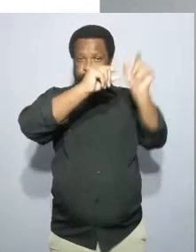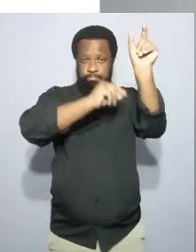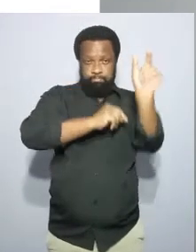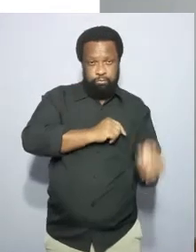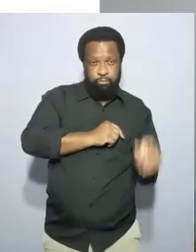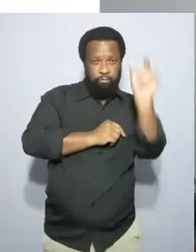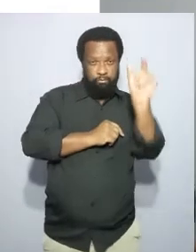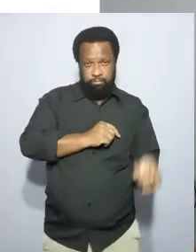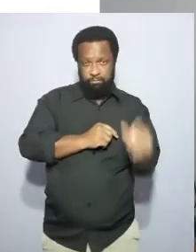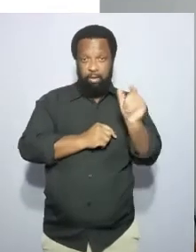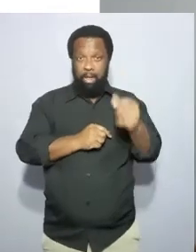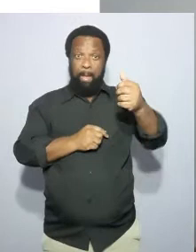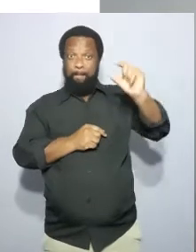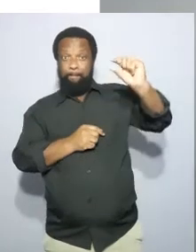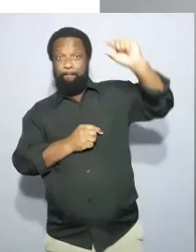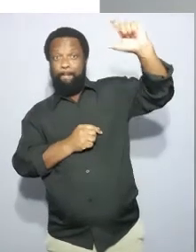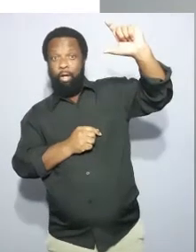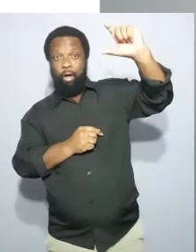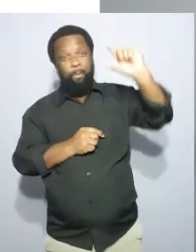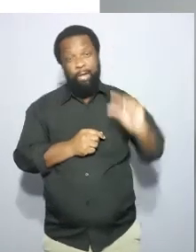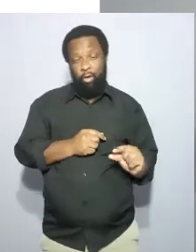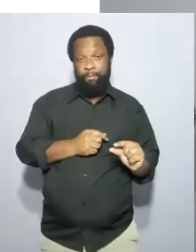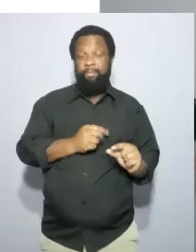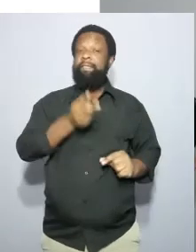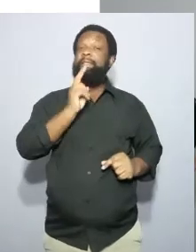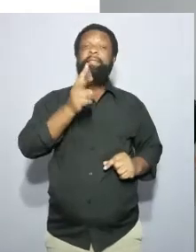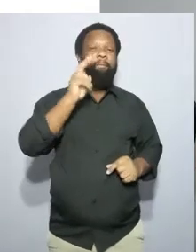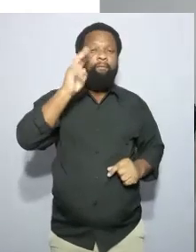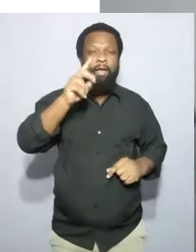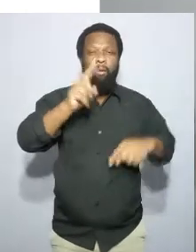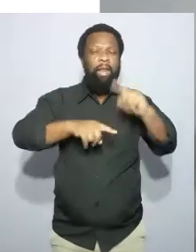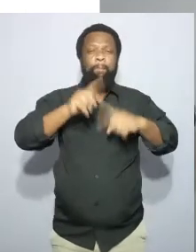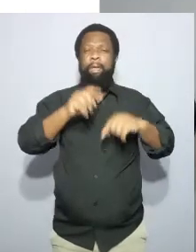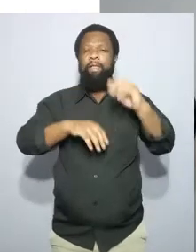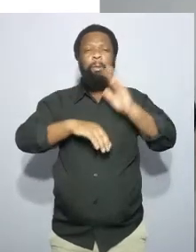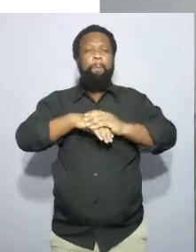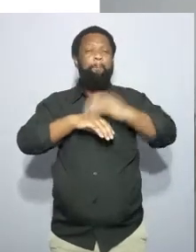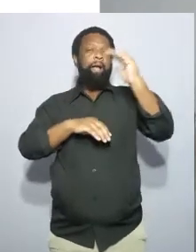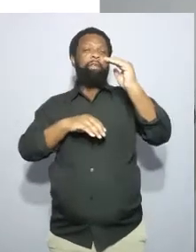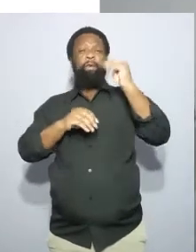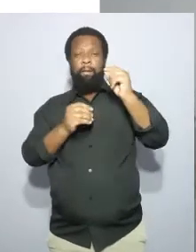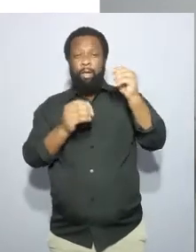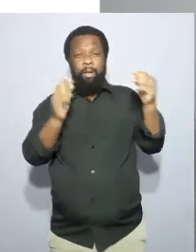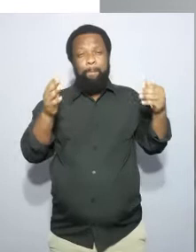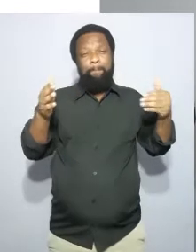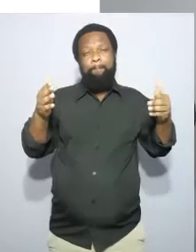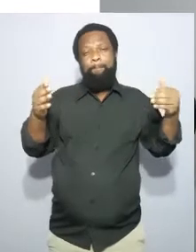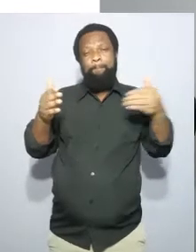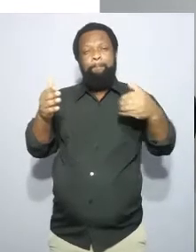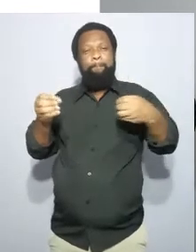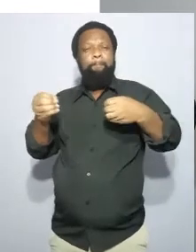raio e quem tem o menor raio. E sempre aquele elemento mais, tudo bem, para o final,